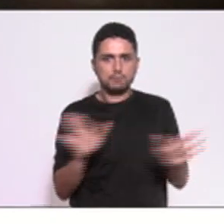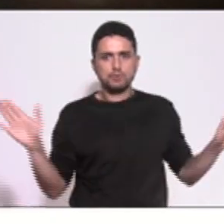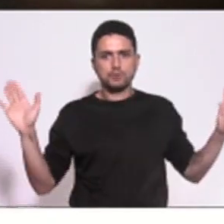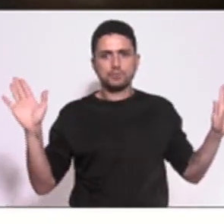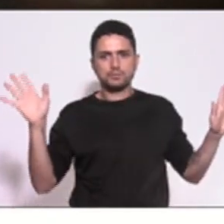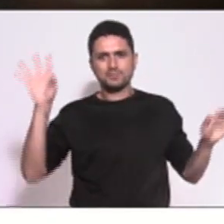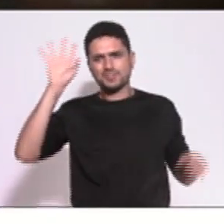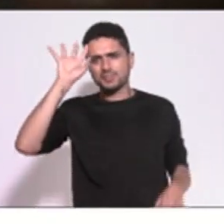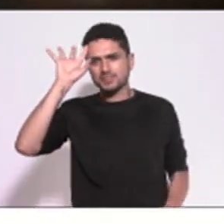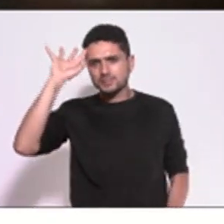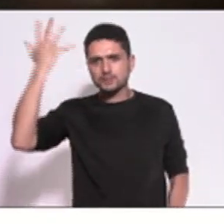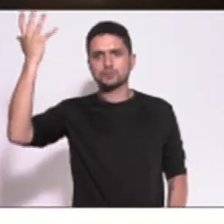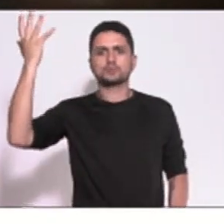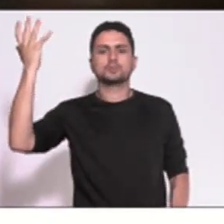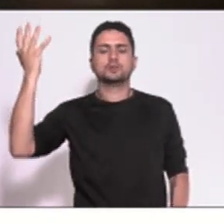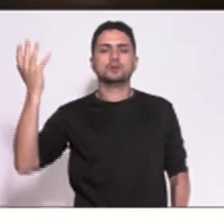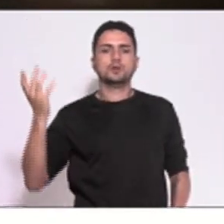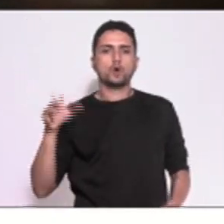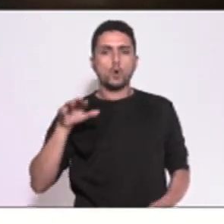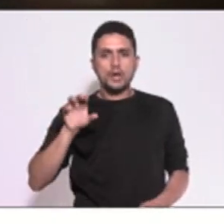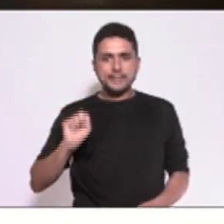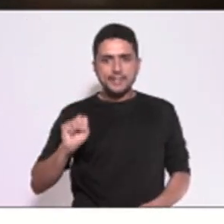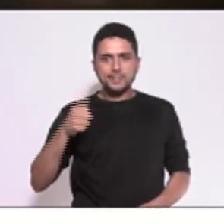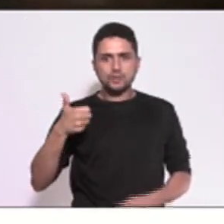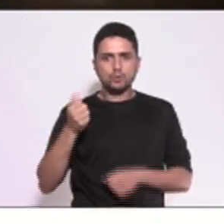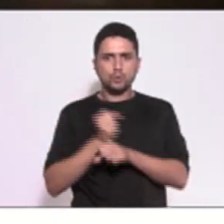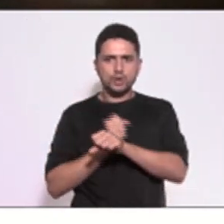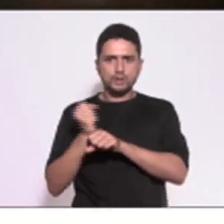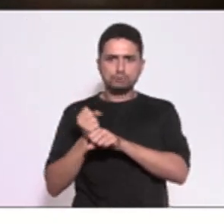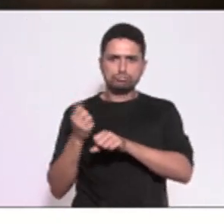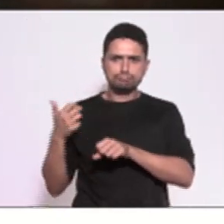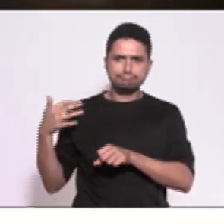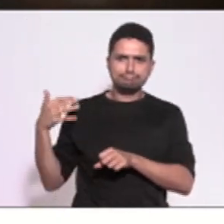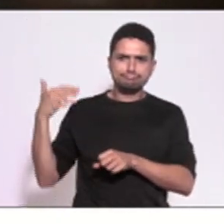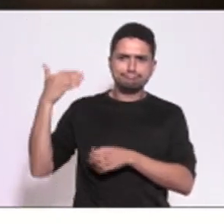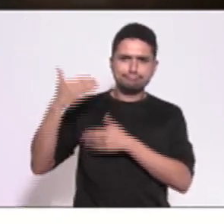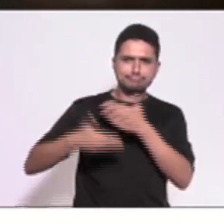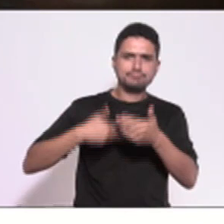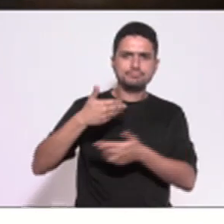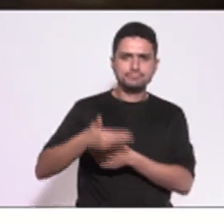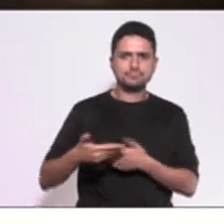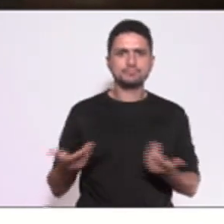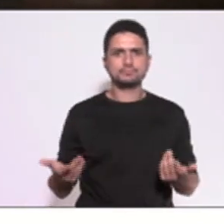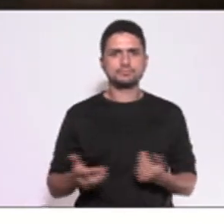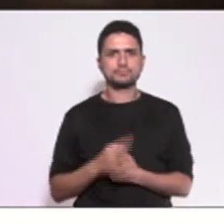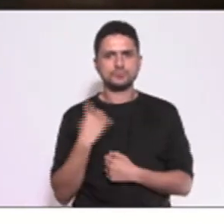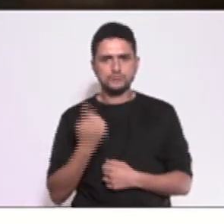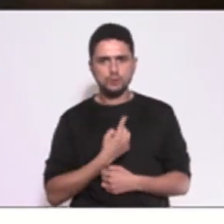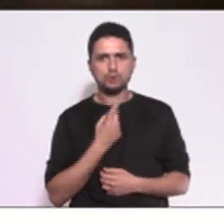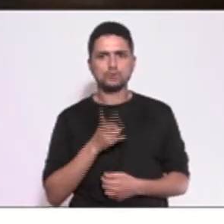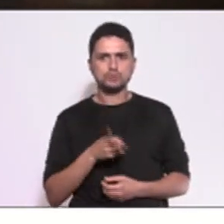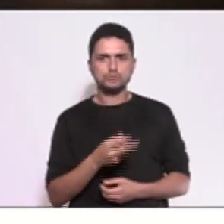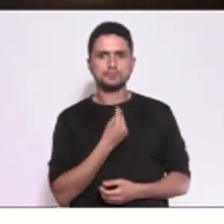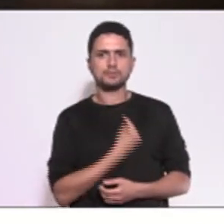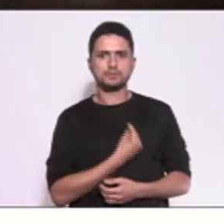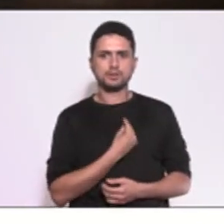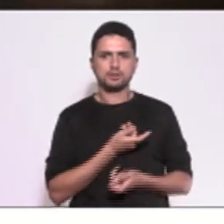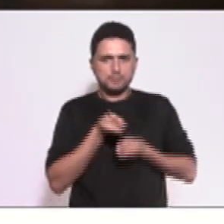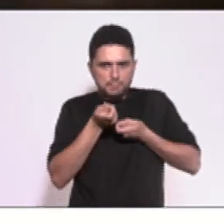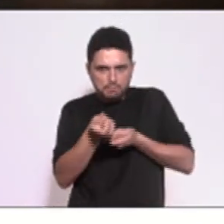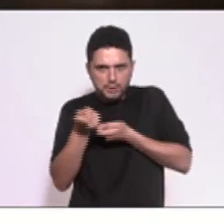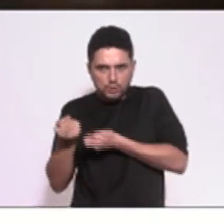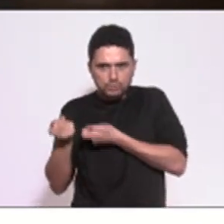final. 81 anos são passados e nós ainda vivemos preconceitos,